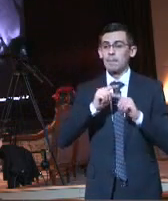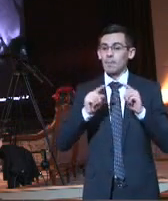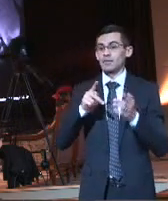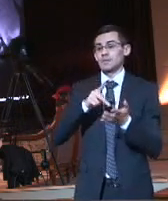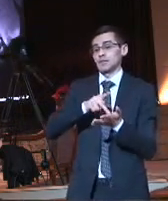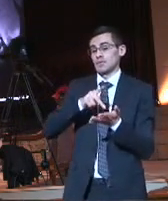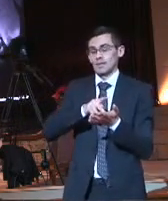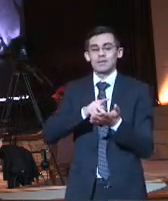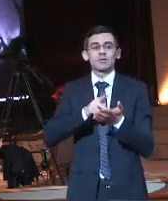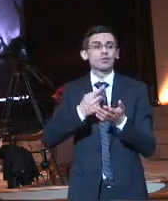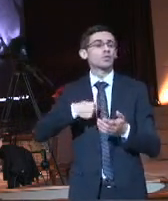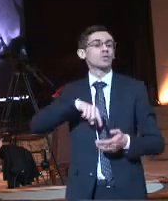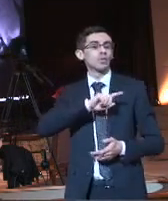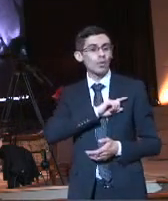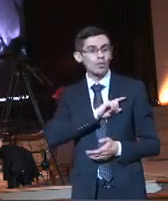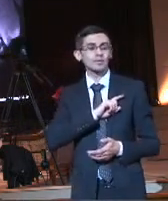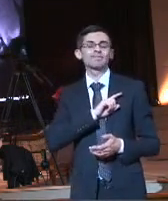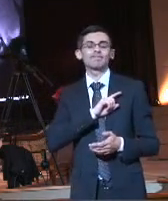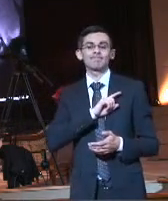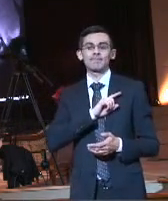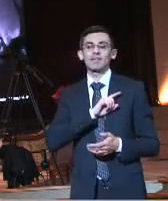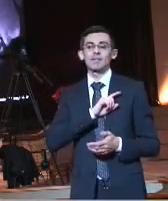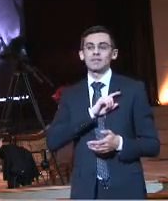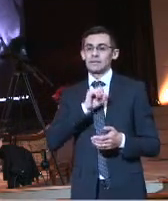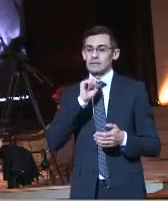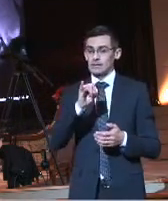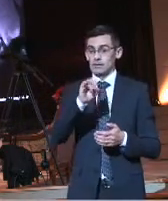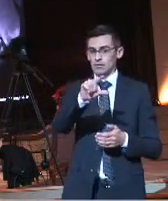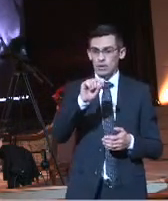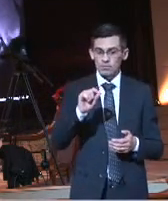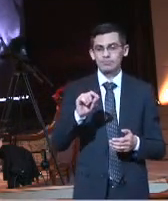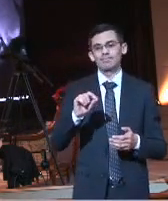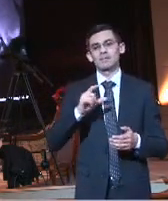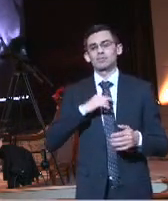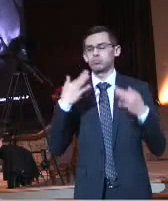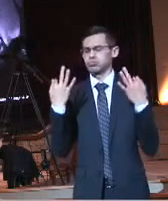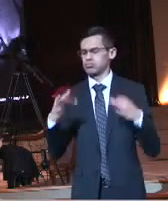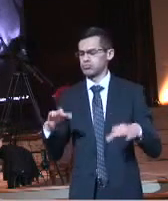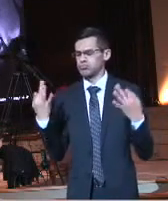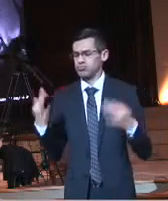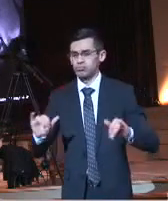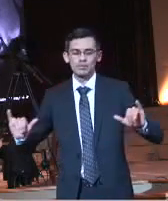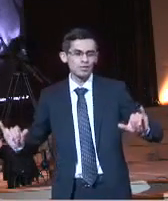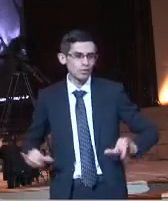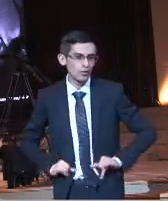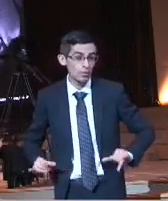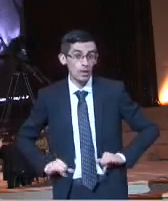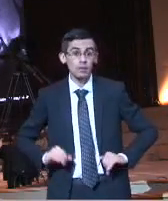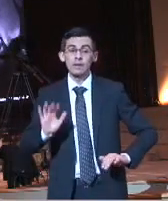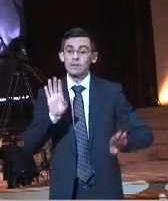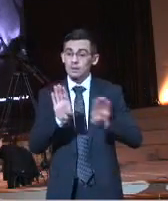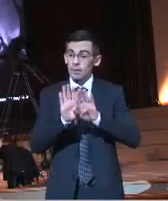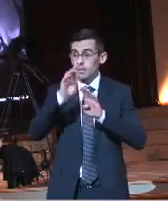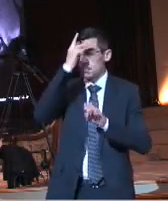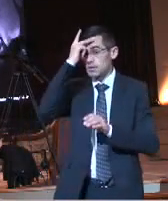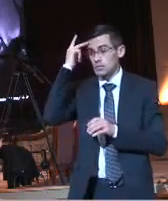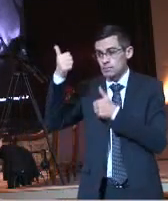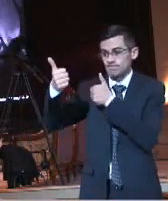variável, nós mesmos causamos a nossa dor. E às vezes a dor de pessoas que estão ao nosso